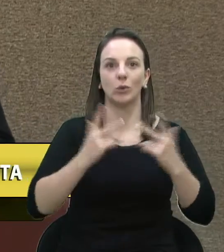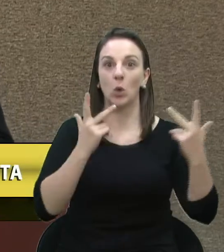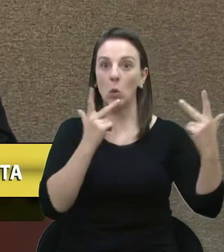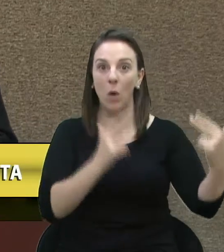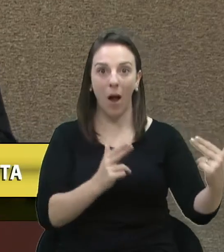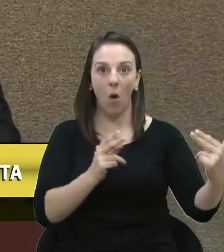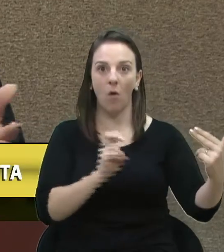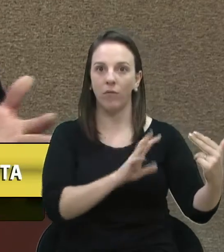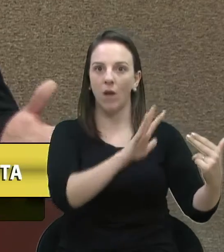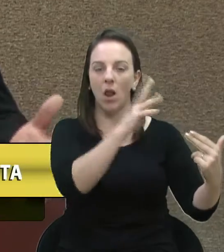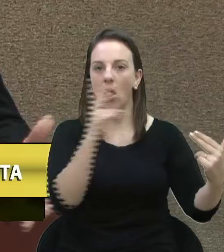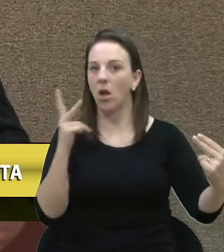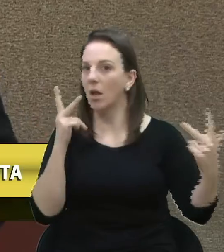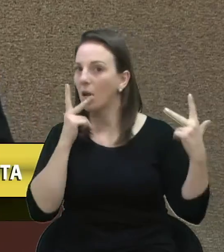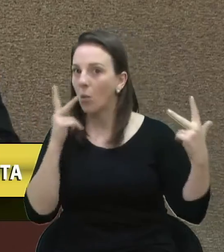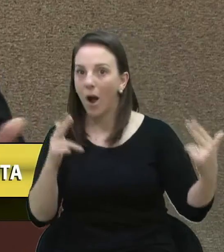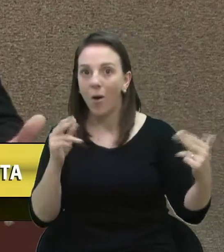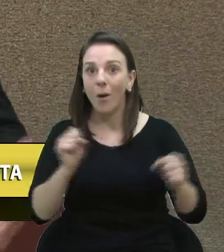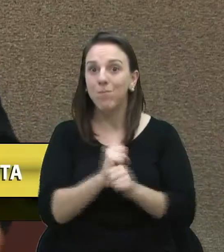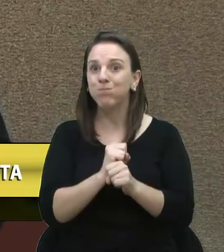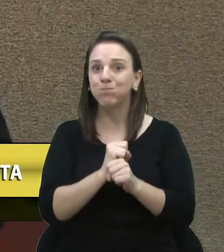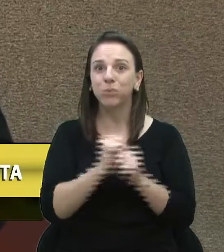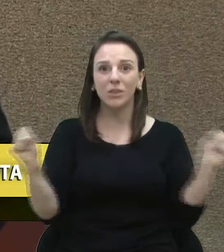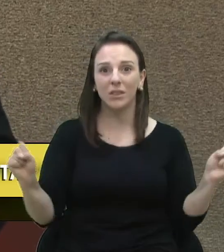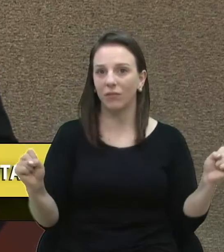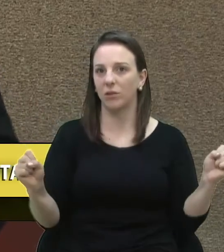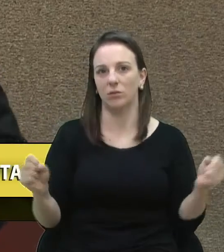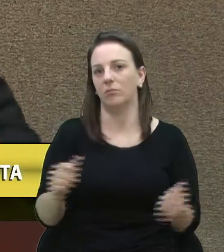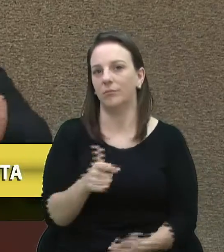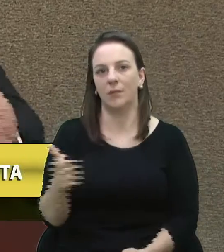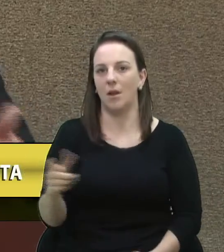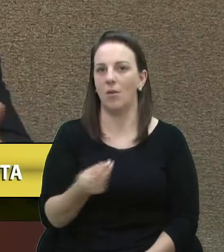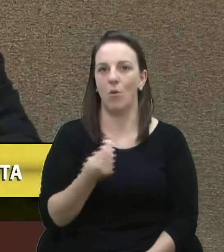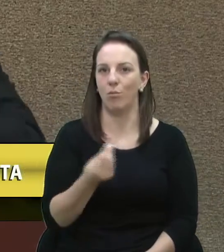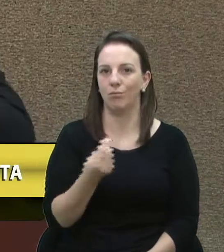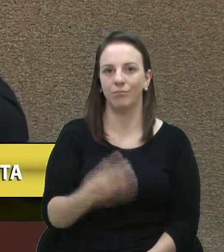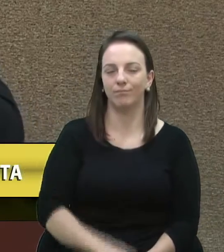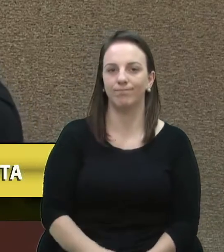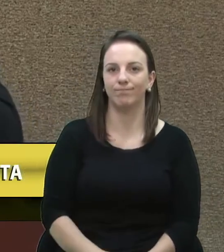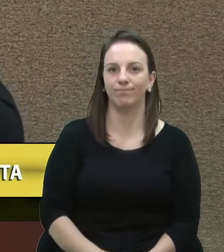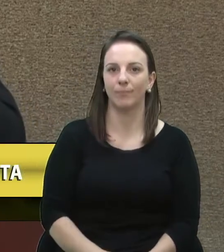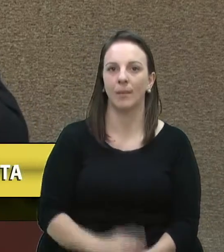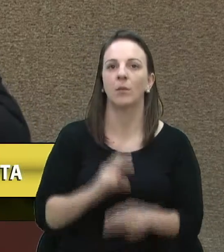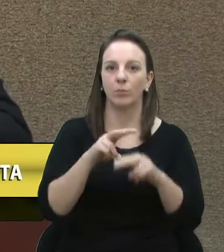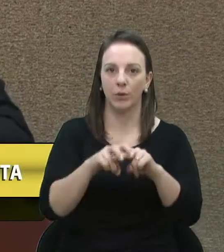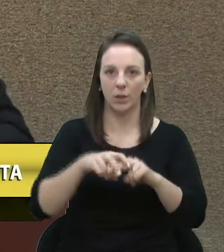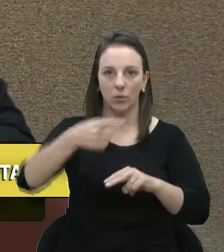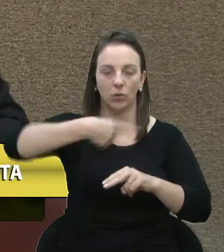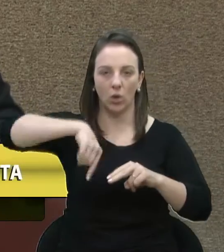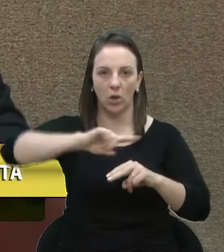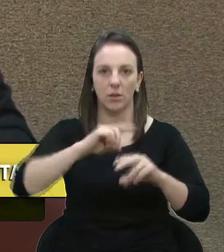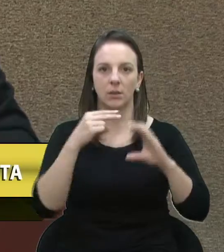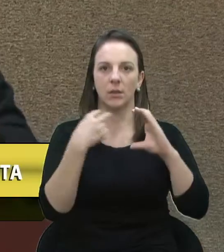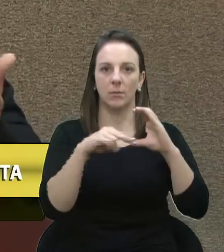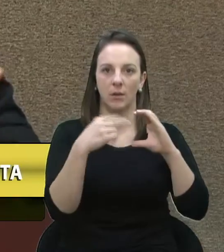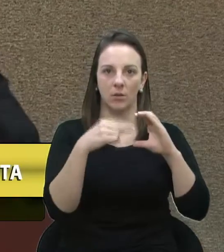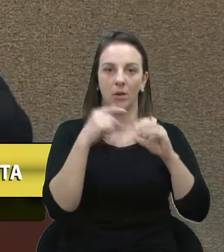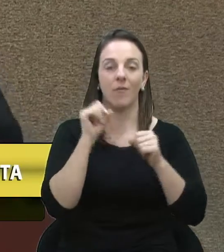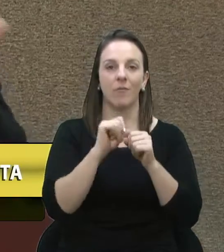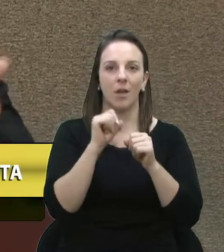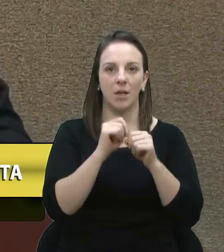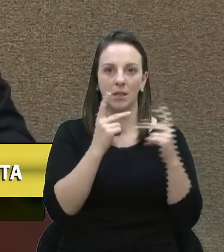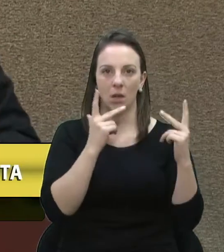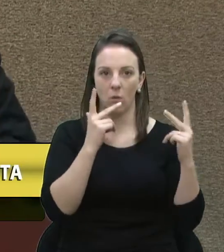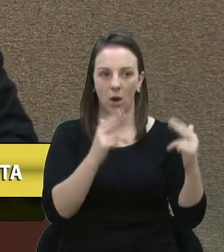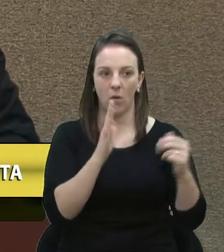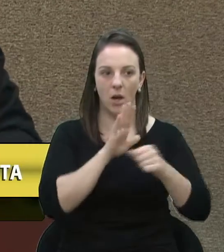seria impossível, inviável. Então nós fizemos sim, a Câmara fez a sua parte de ajudar o